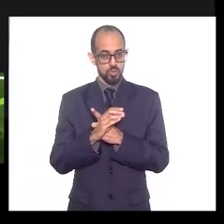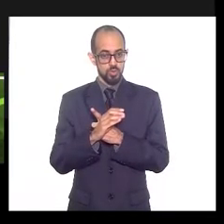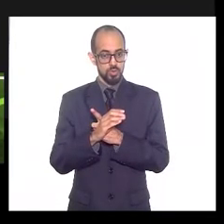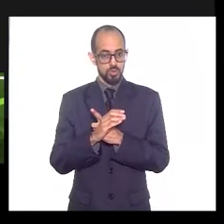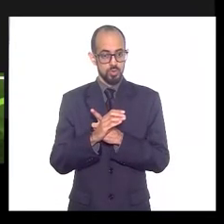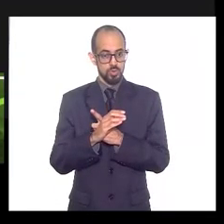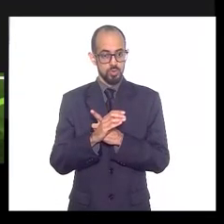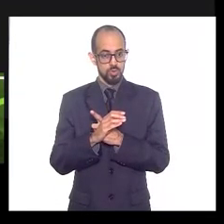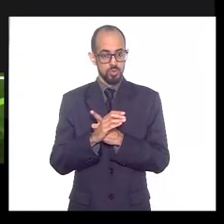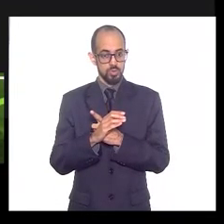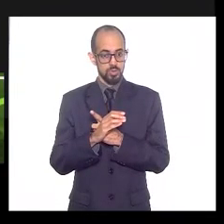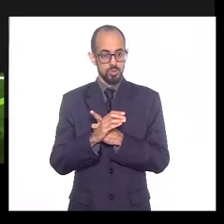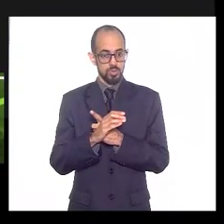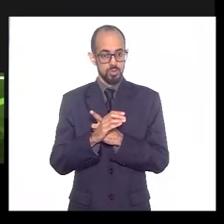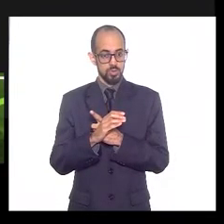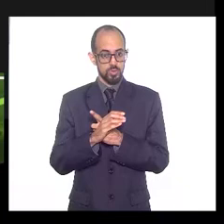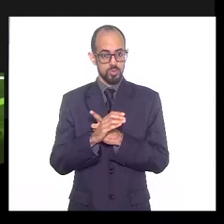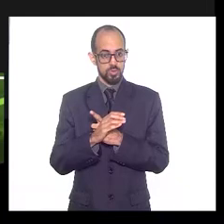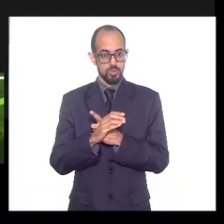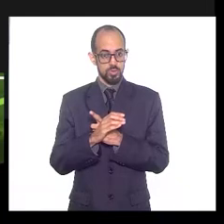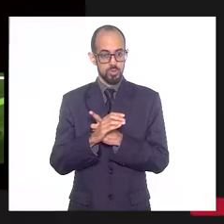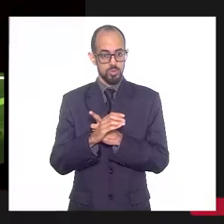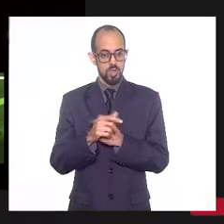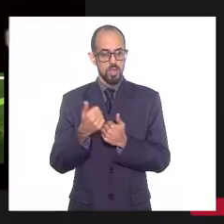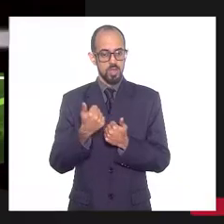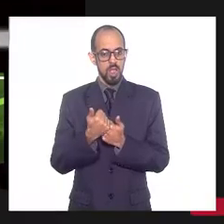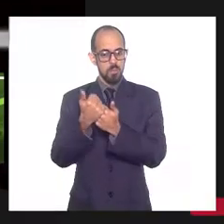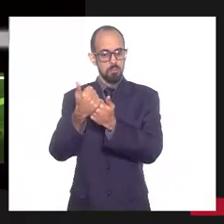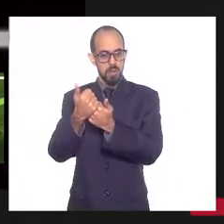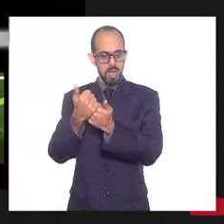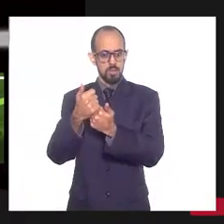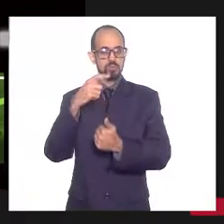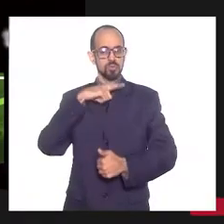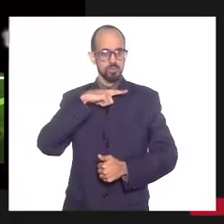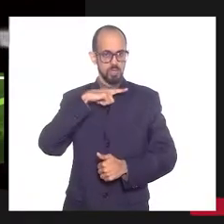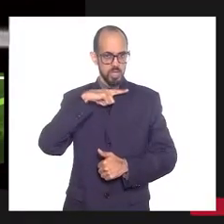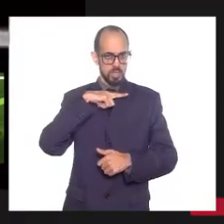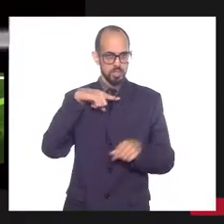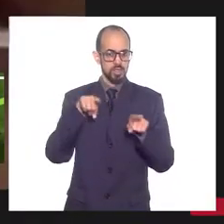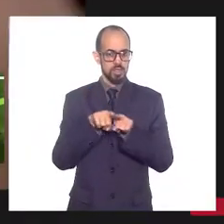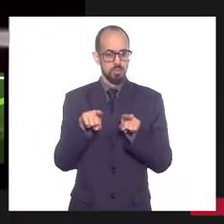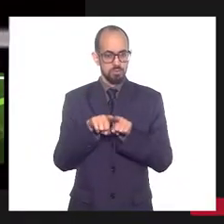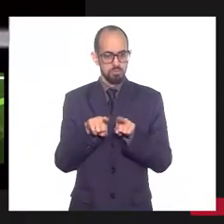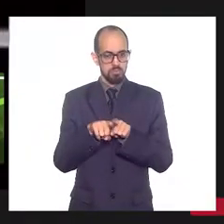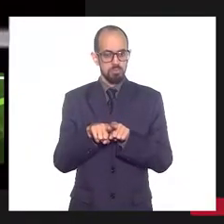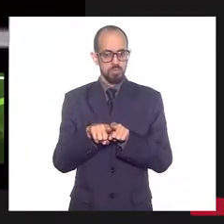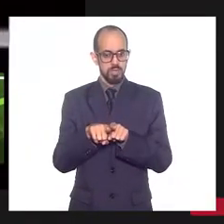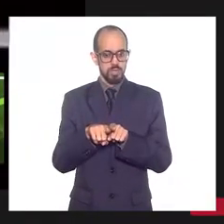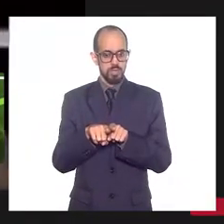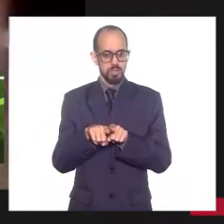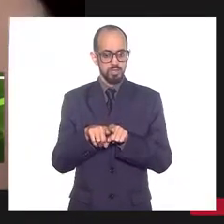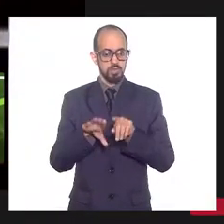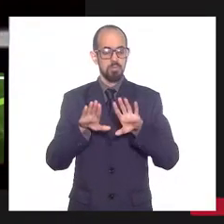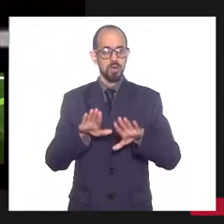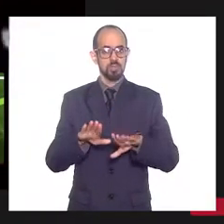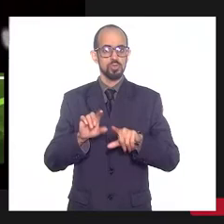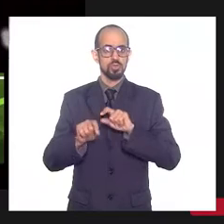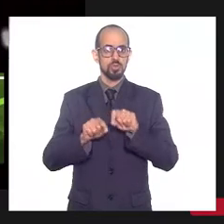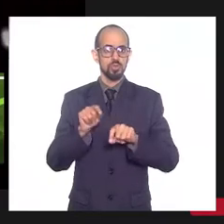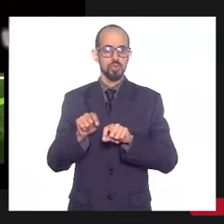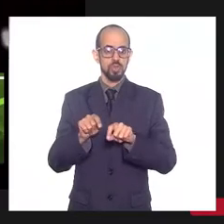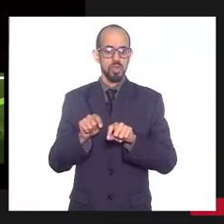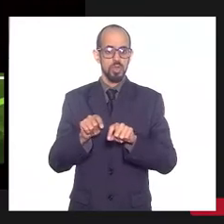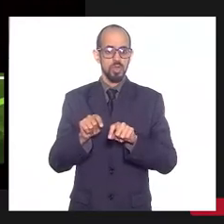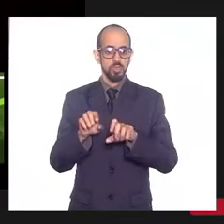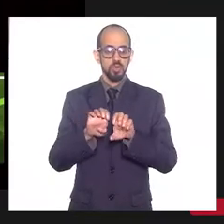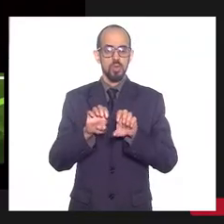existem a lâmpadas legais os mais diversos a questão nessa história e é que o